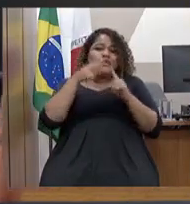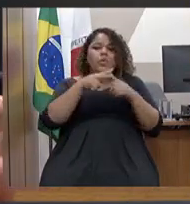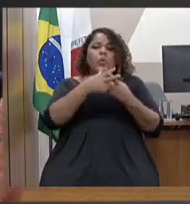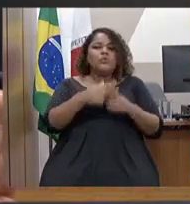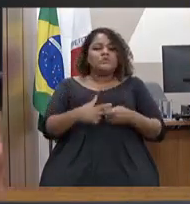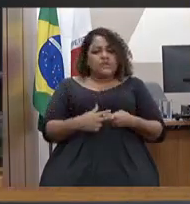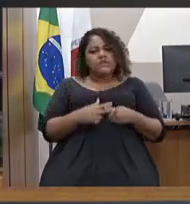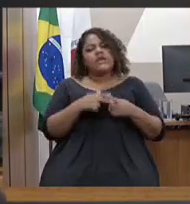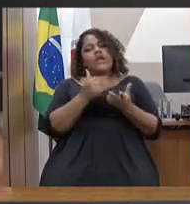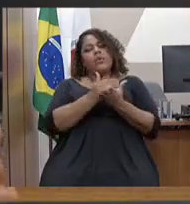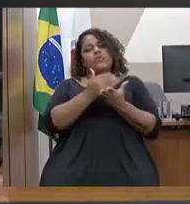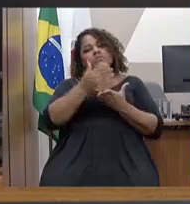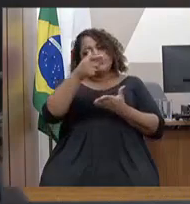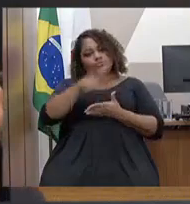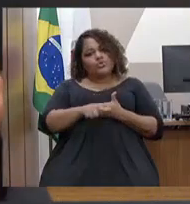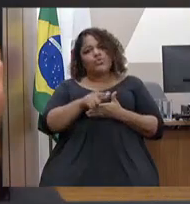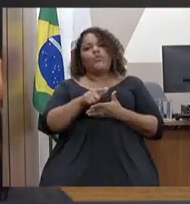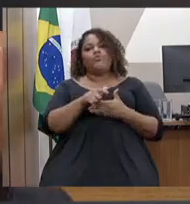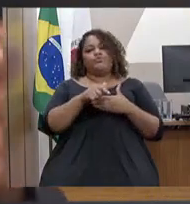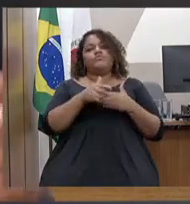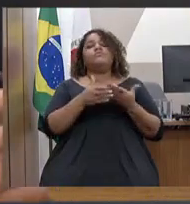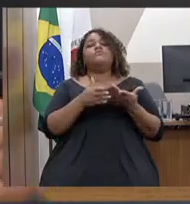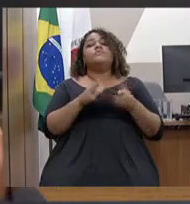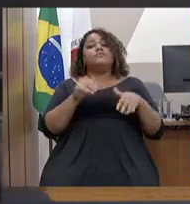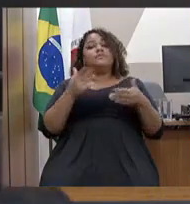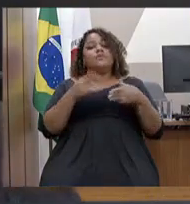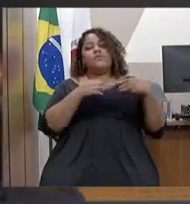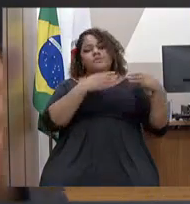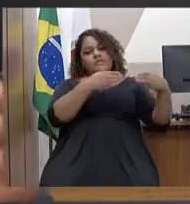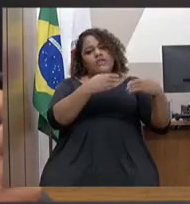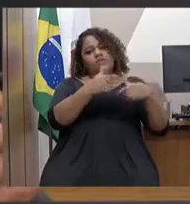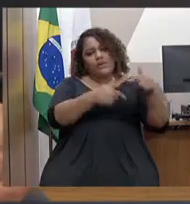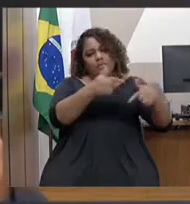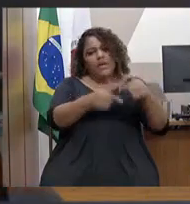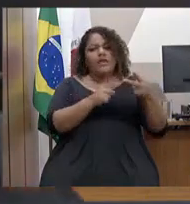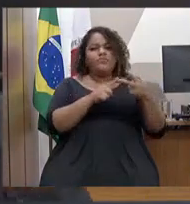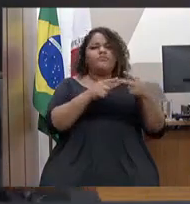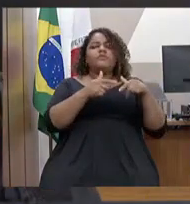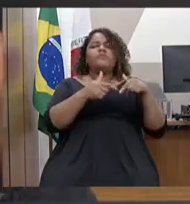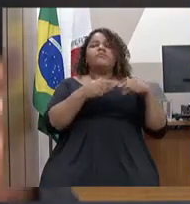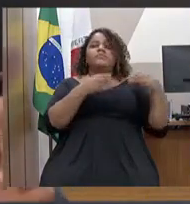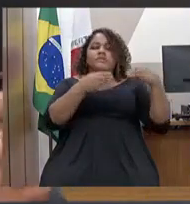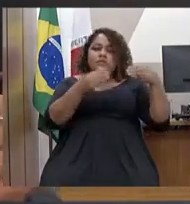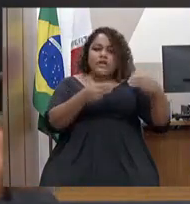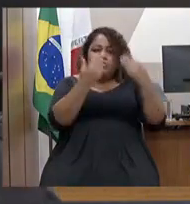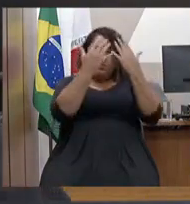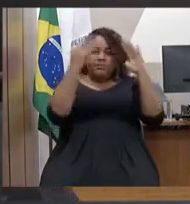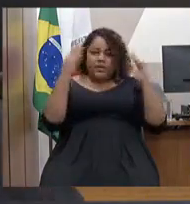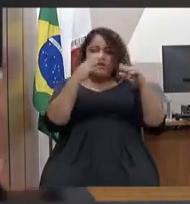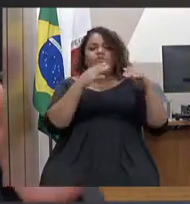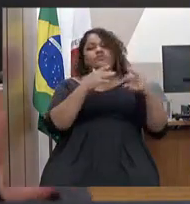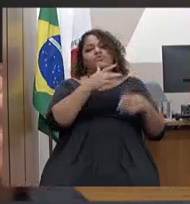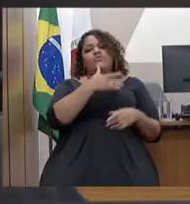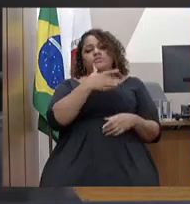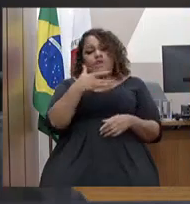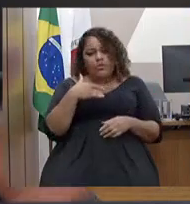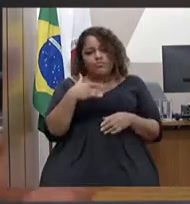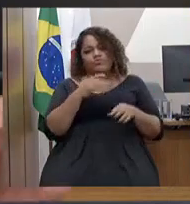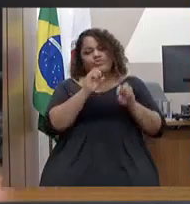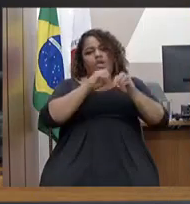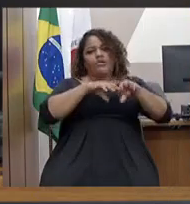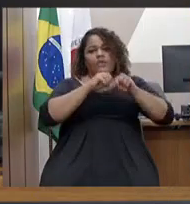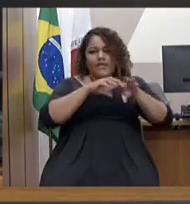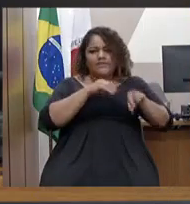nos suas redes sociais Ministério trabalho Ministério do meio ambiente saúde educação foi onde foi